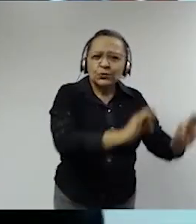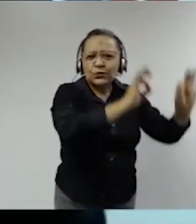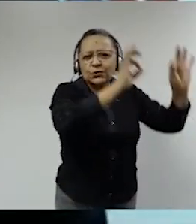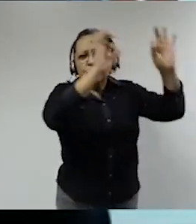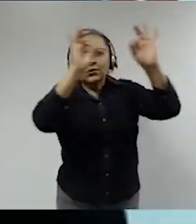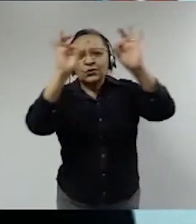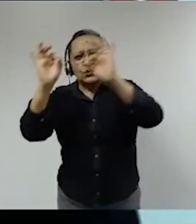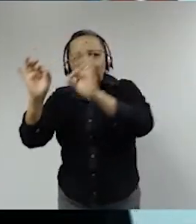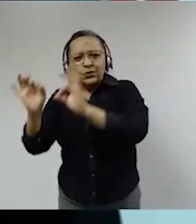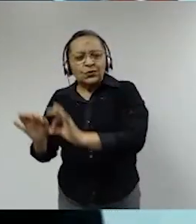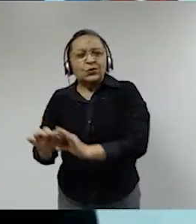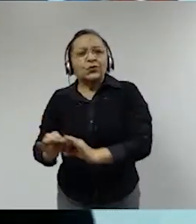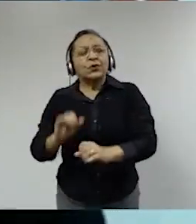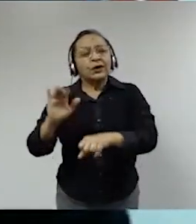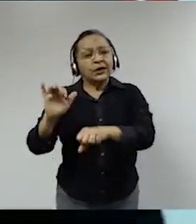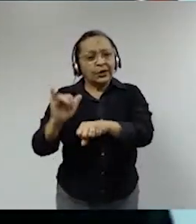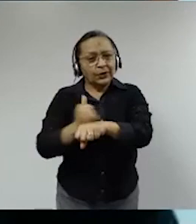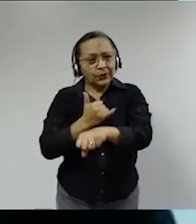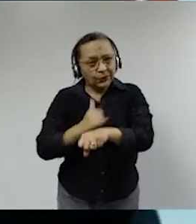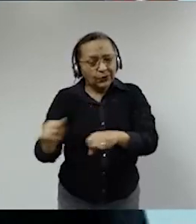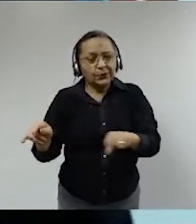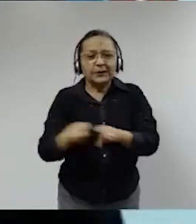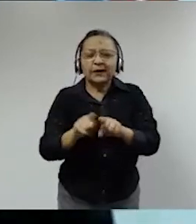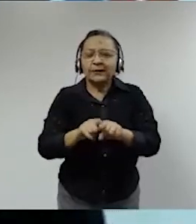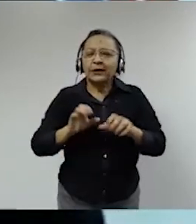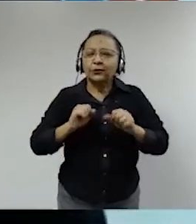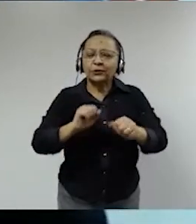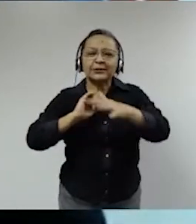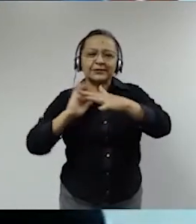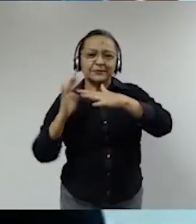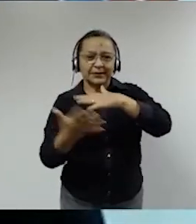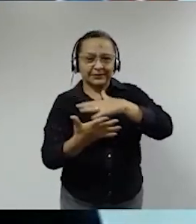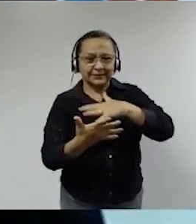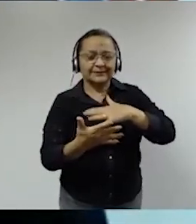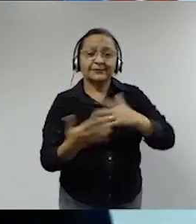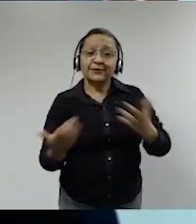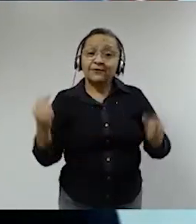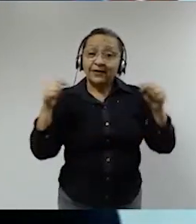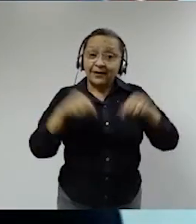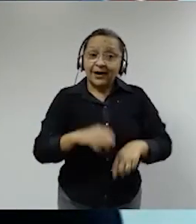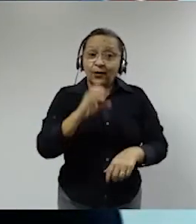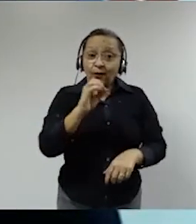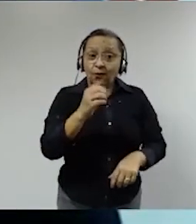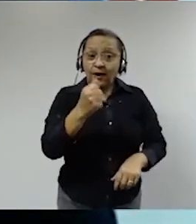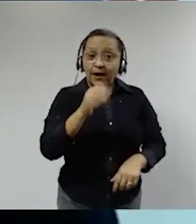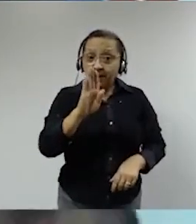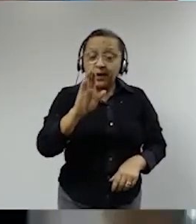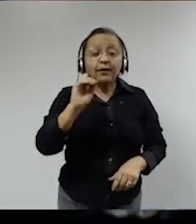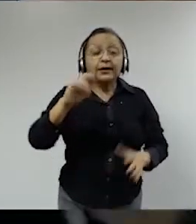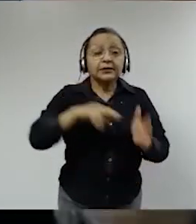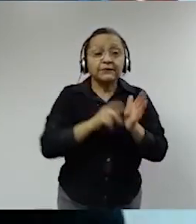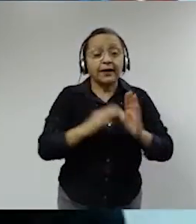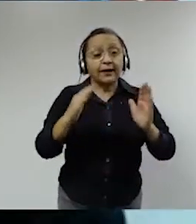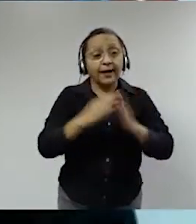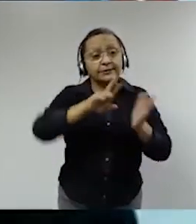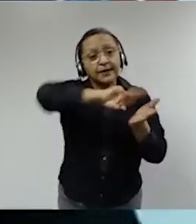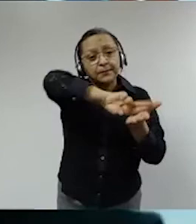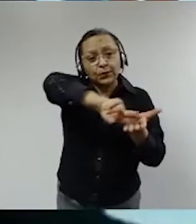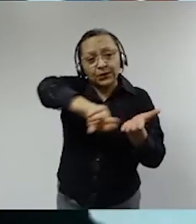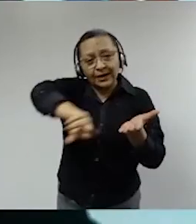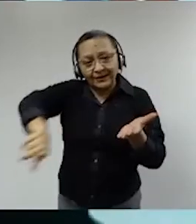redes sociais e as mídias sociais. Dizer que a OAB é a casa da pluralidade, e este